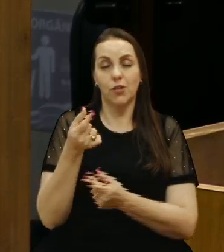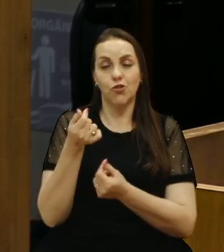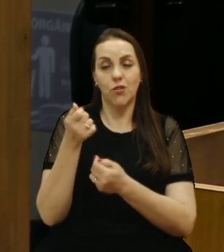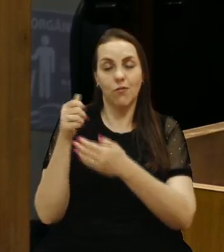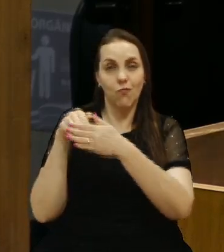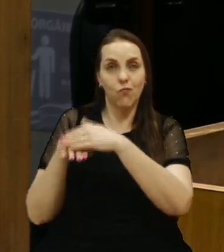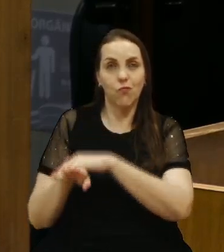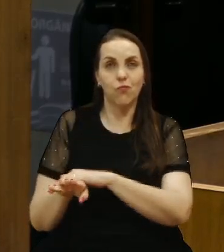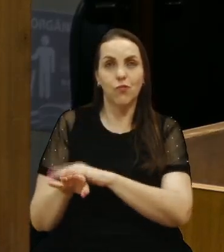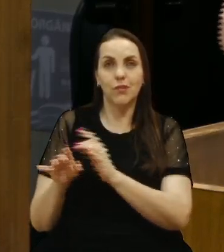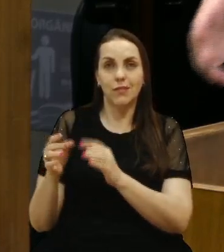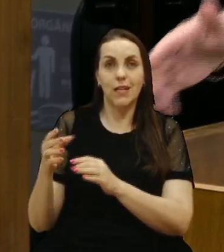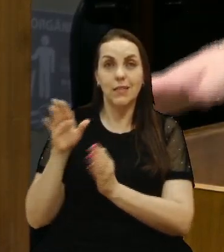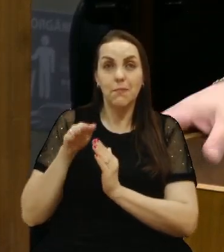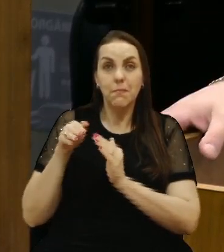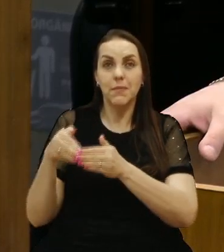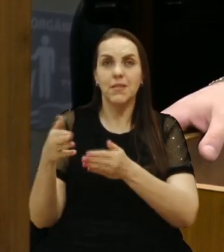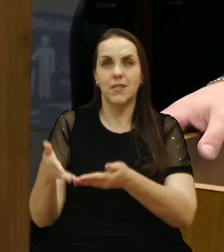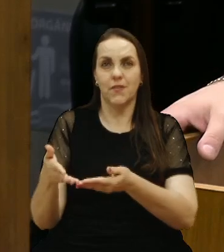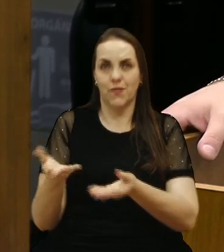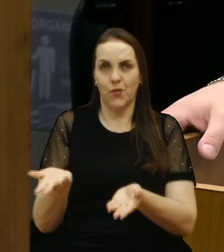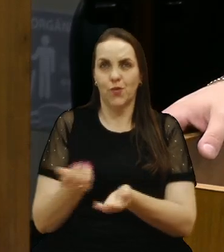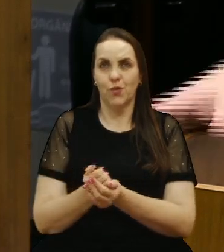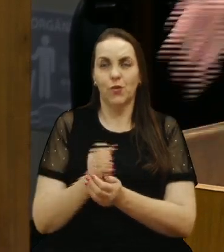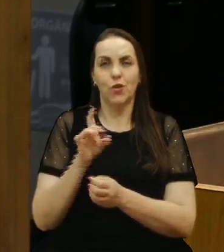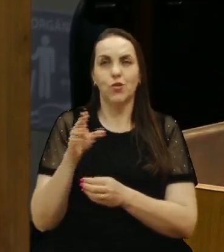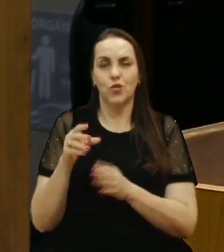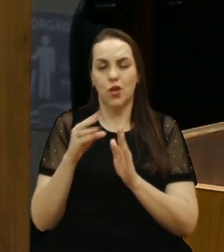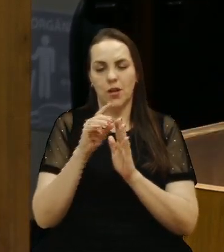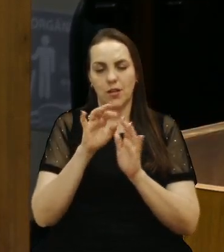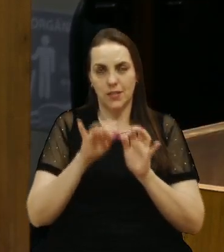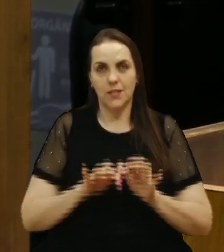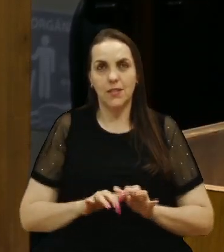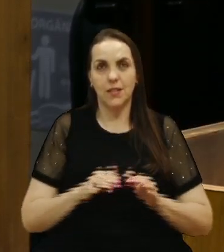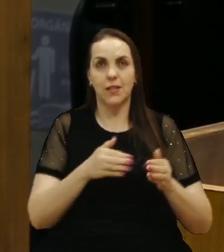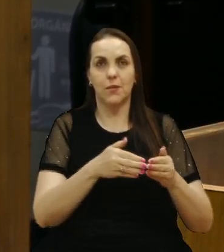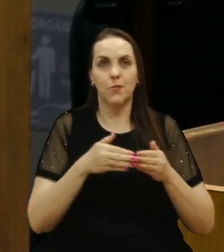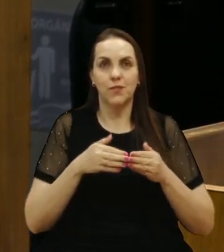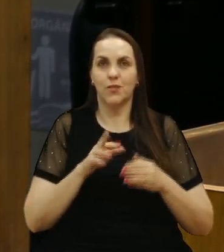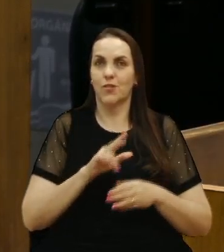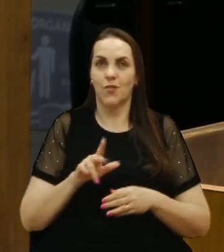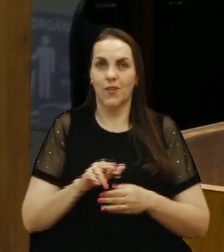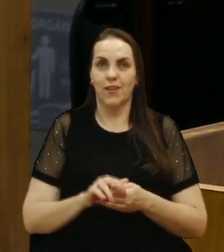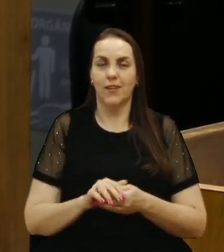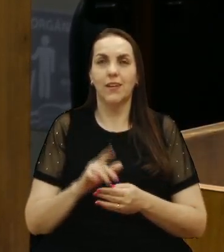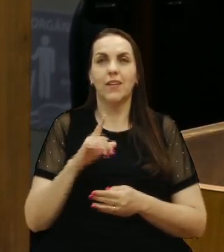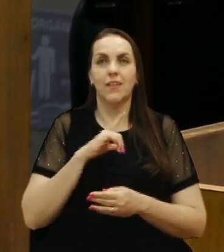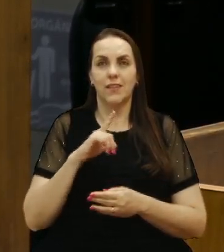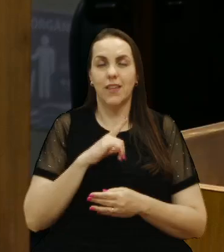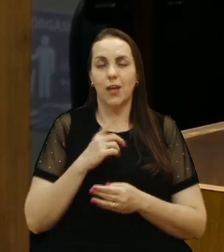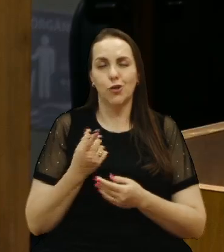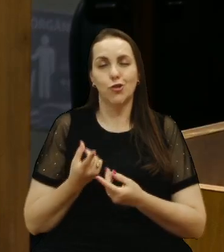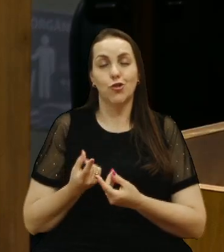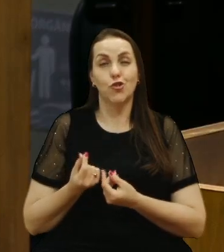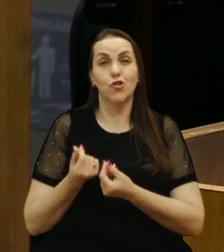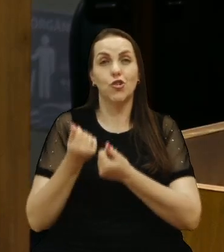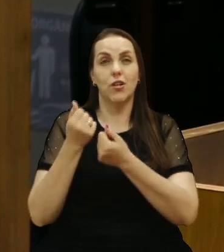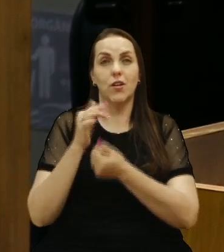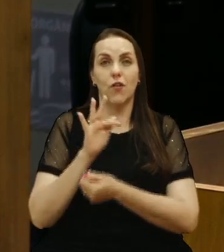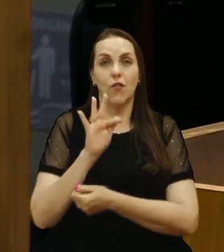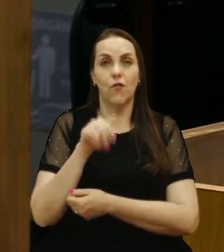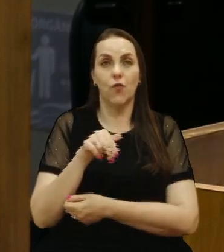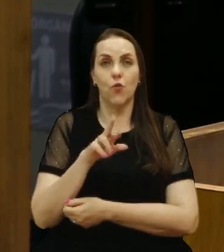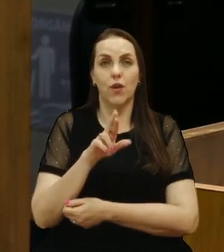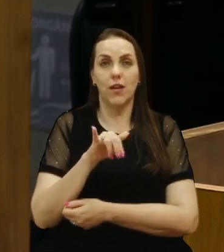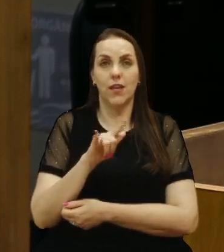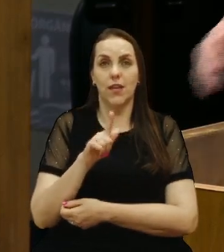específico para isso, e não só o fundo que está escrito na moção, mas volto a dizer, nós temos rios de dinheiro no FUNRIGS,